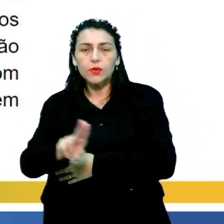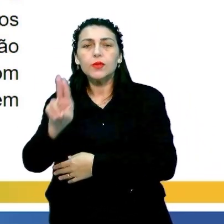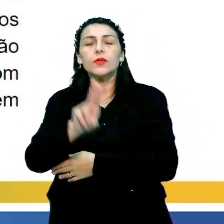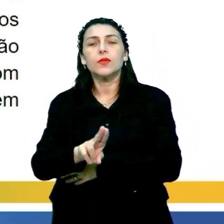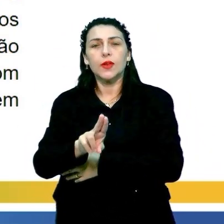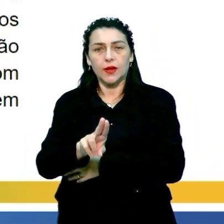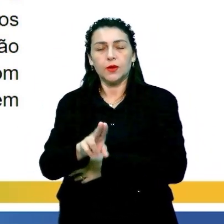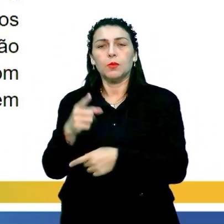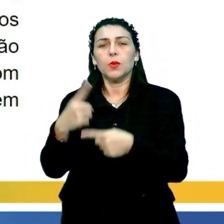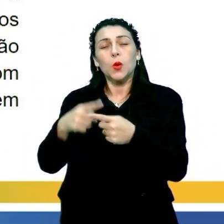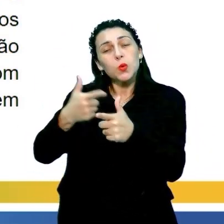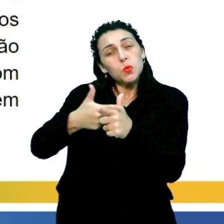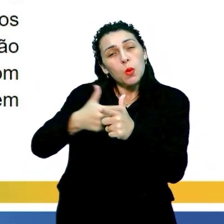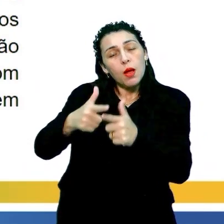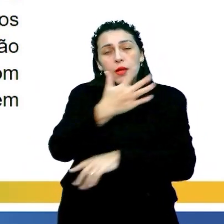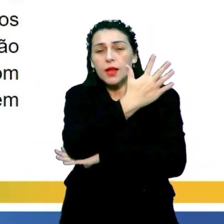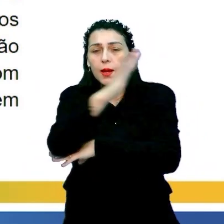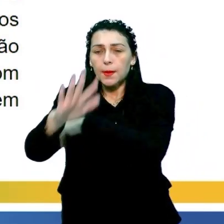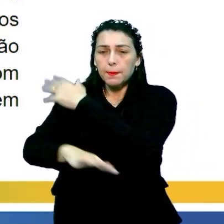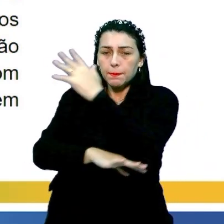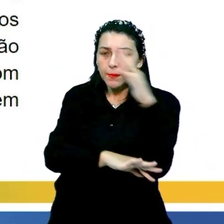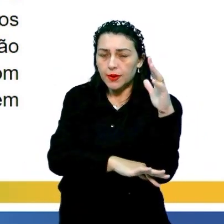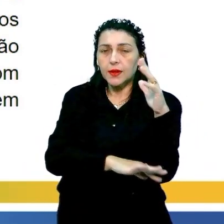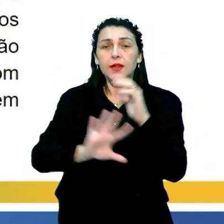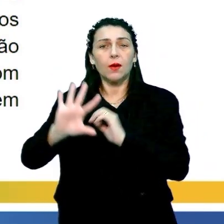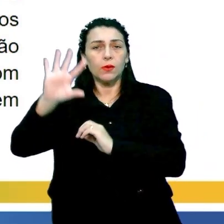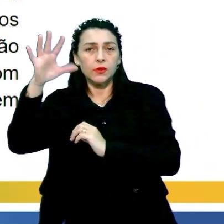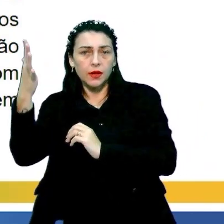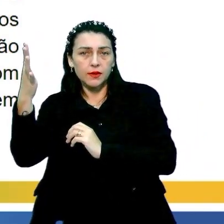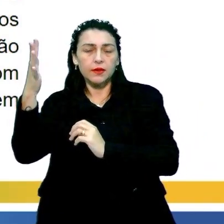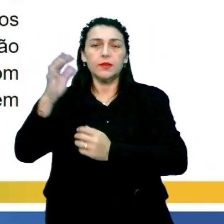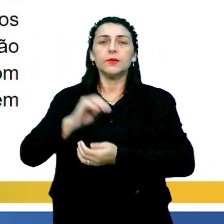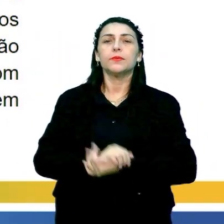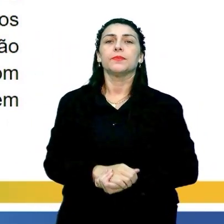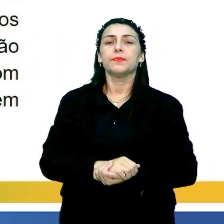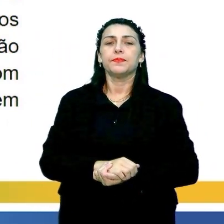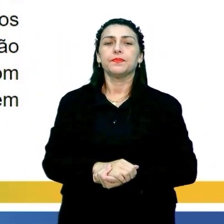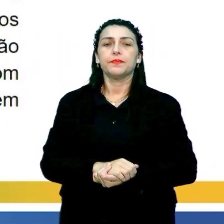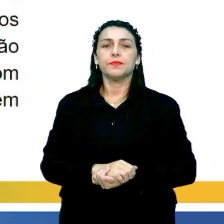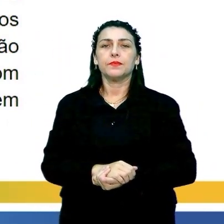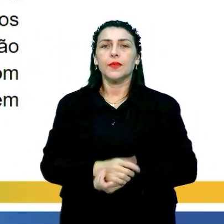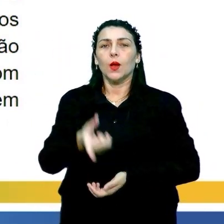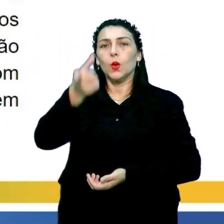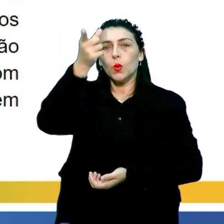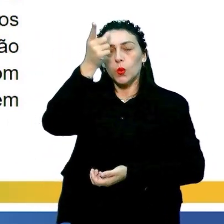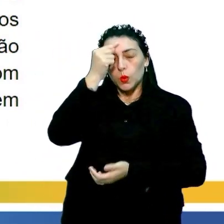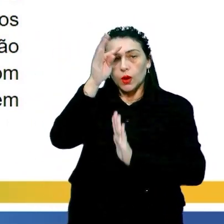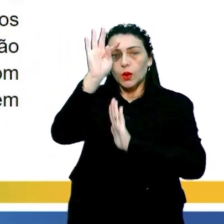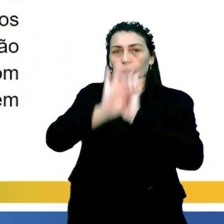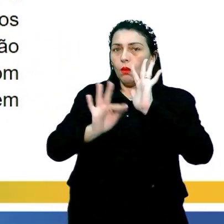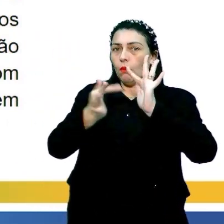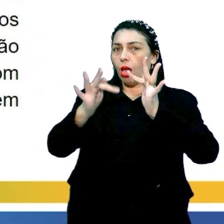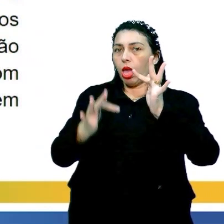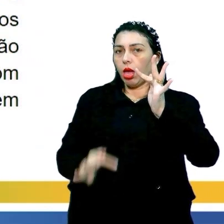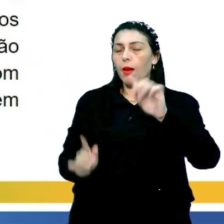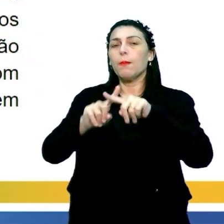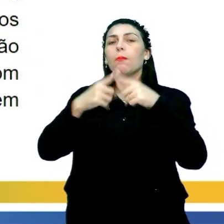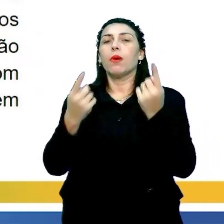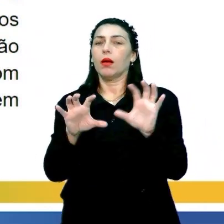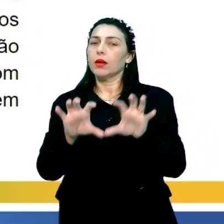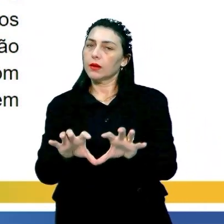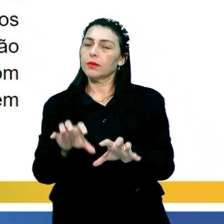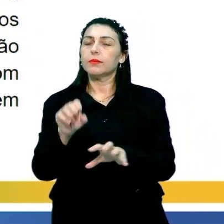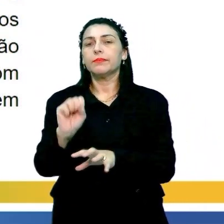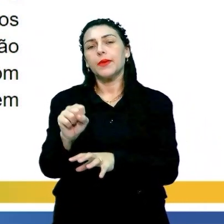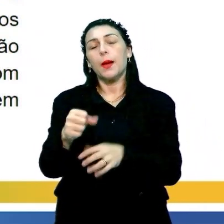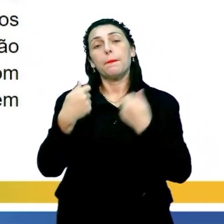condenados em razão dos problemas ambientais decorrentes. Ufa, que texto grande, né, minha gente? Mas é assim mesmo.